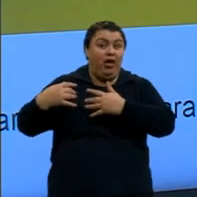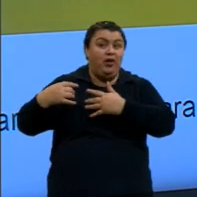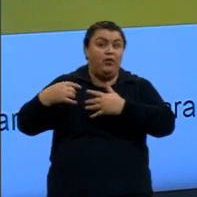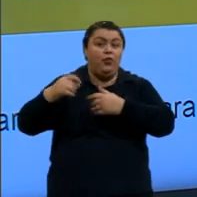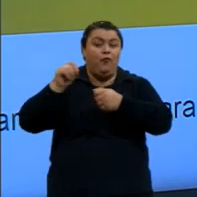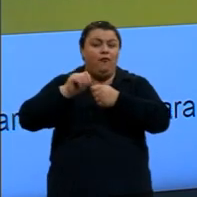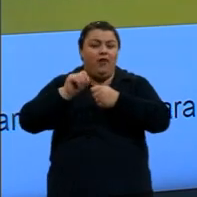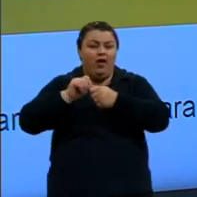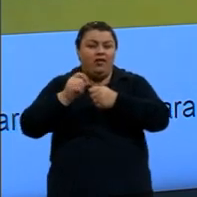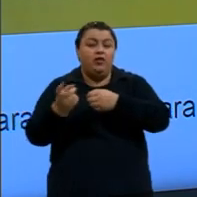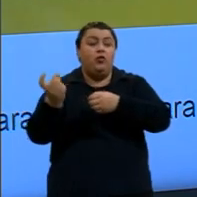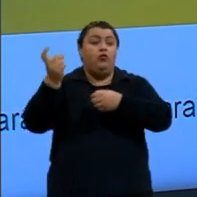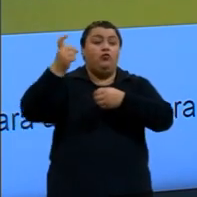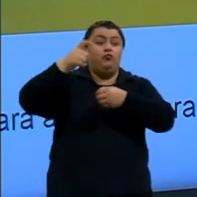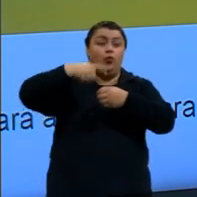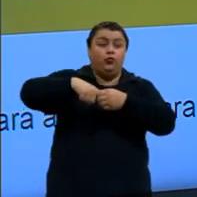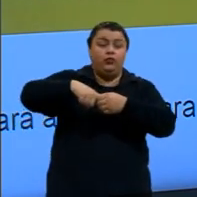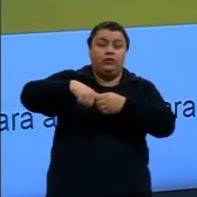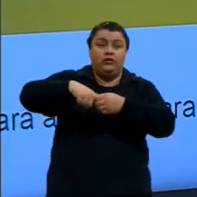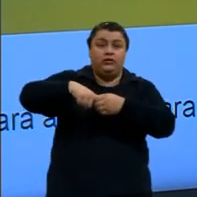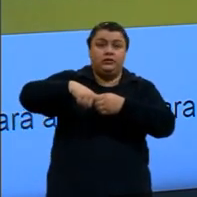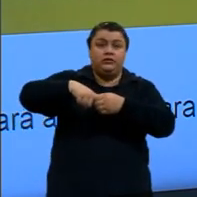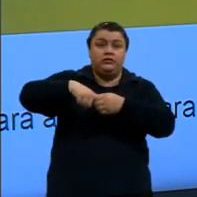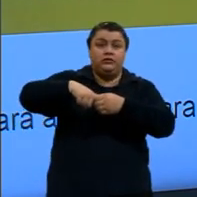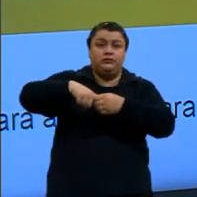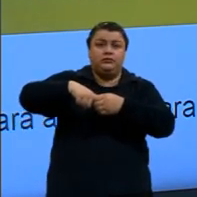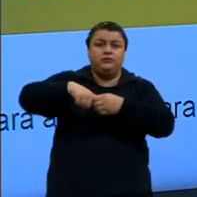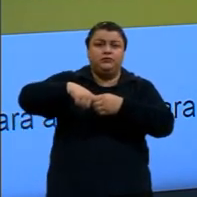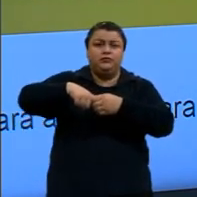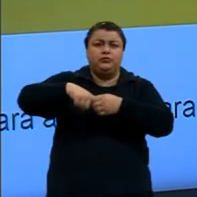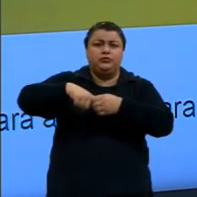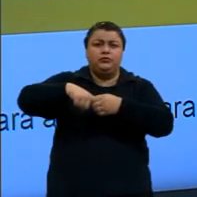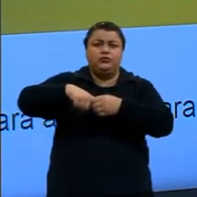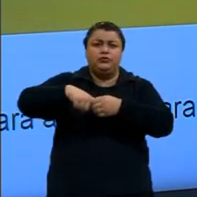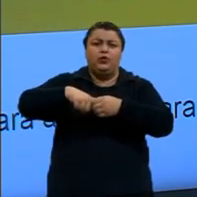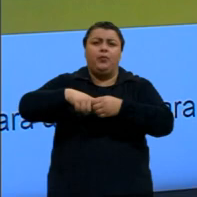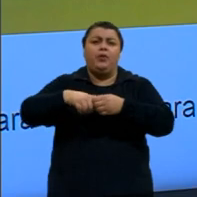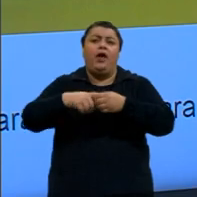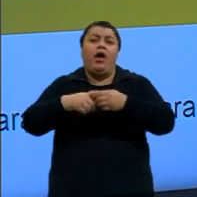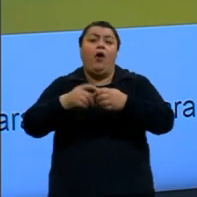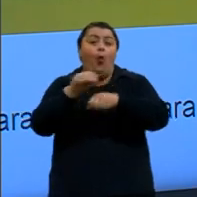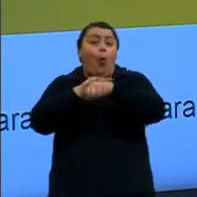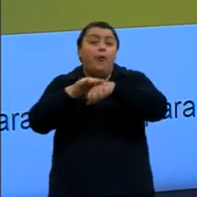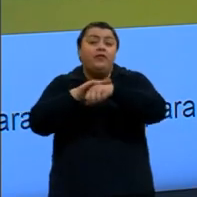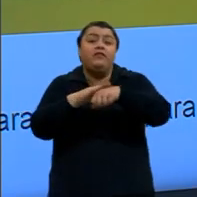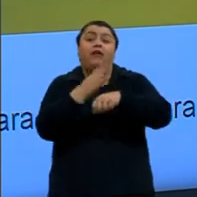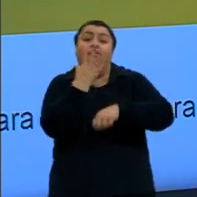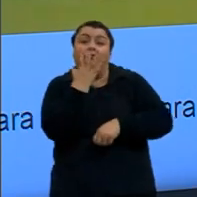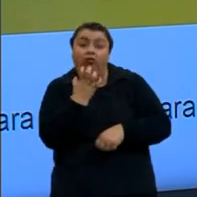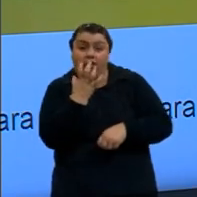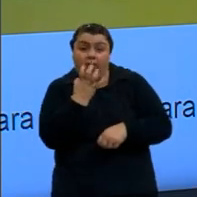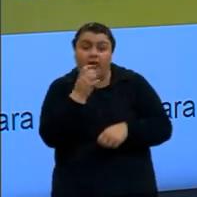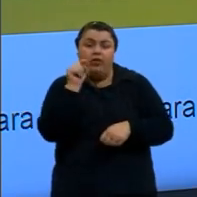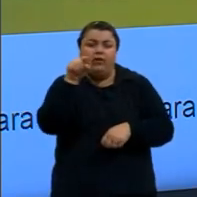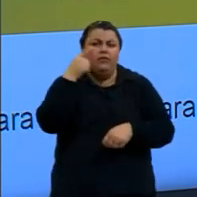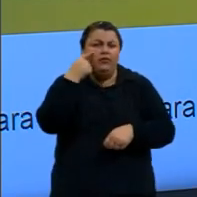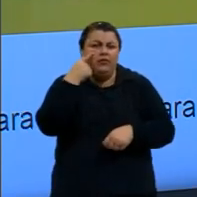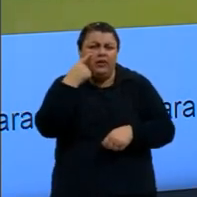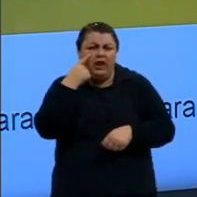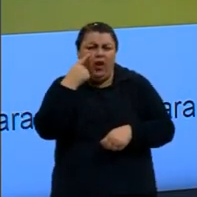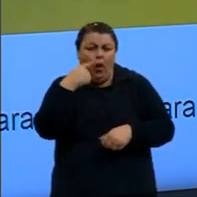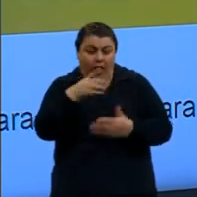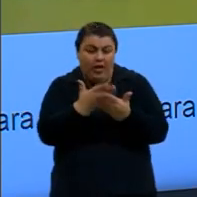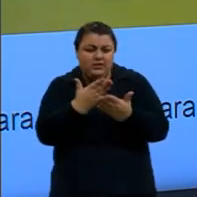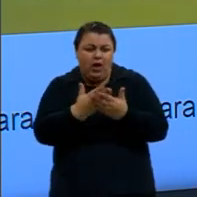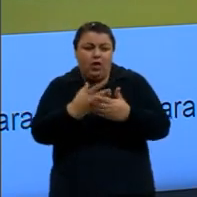Nós voltamos com o maior prazer em discutir novamente a as suas sugestões e sempre que você assistir nossas aulas de um lá